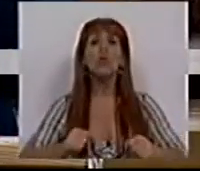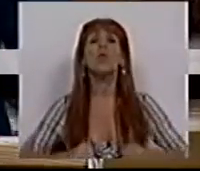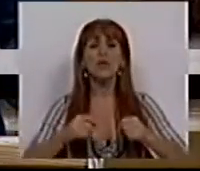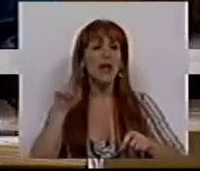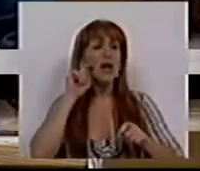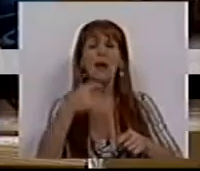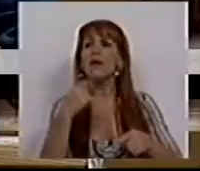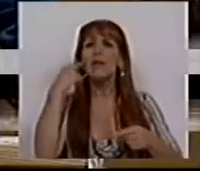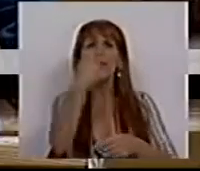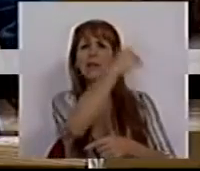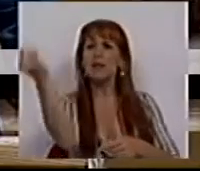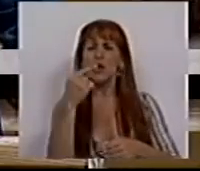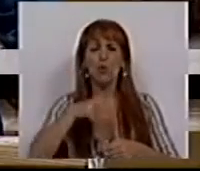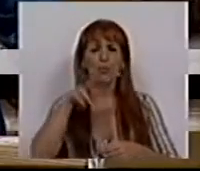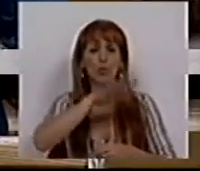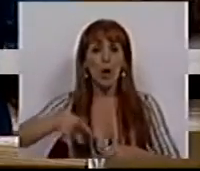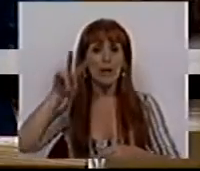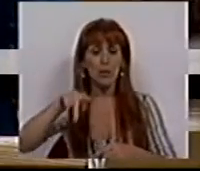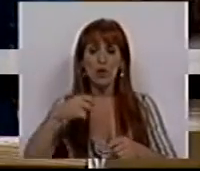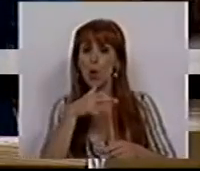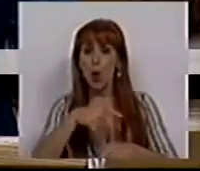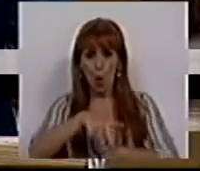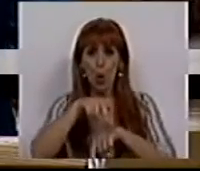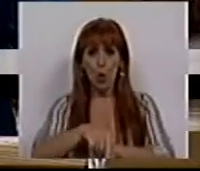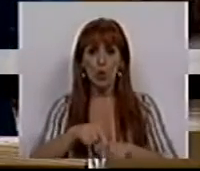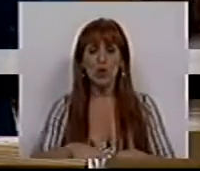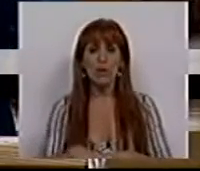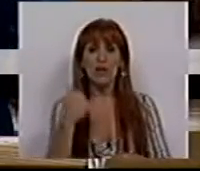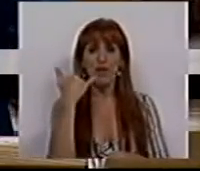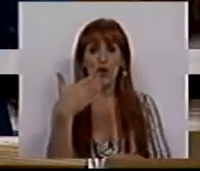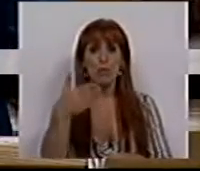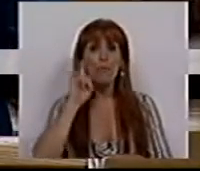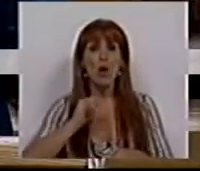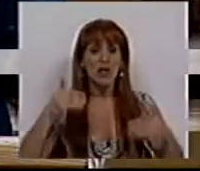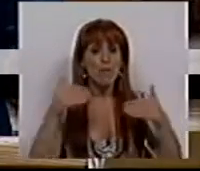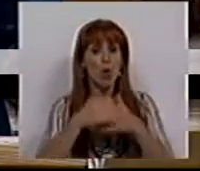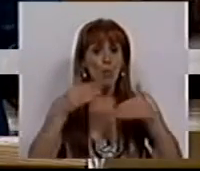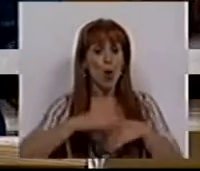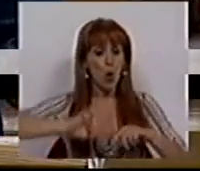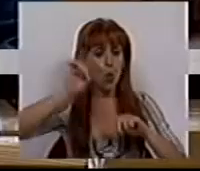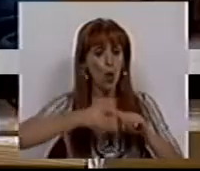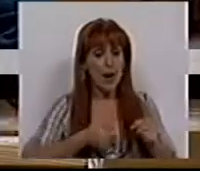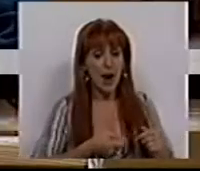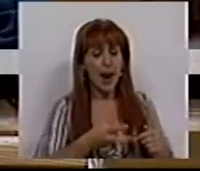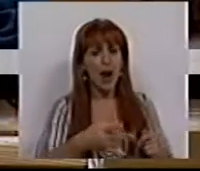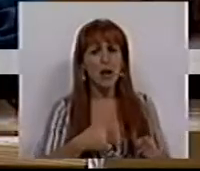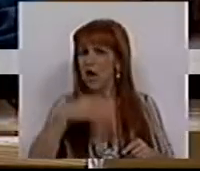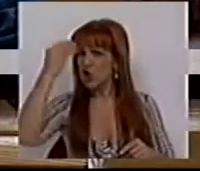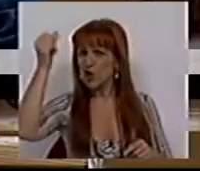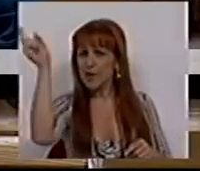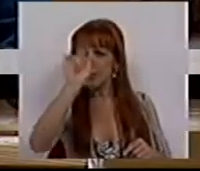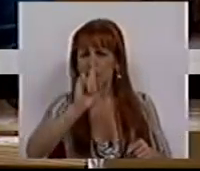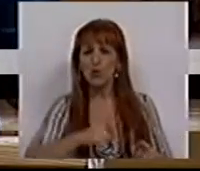consegue chamar a atenção de todo o país para este flagelo e que as 21 mulheres que morreram este ano não serão